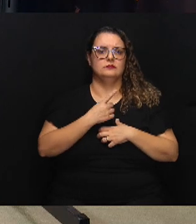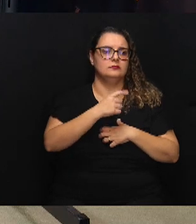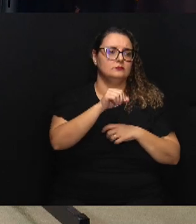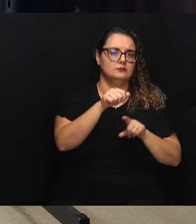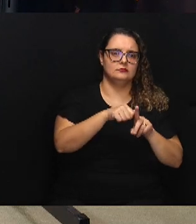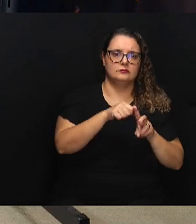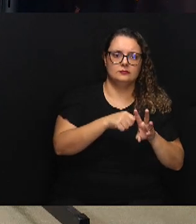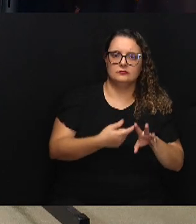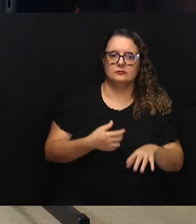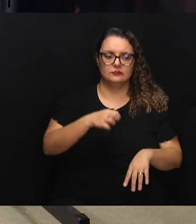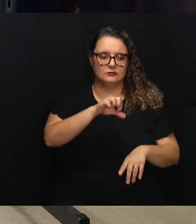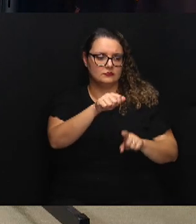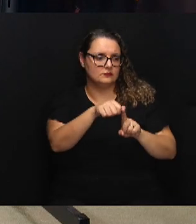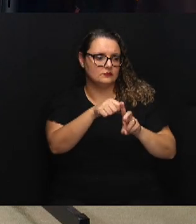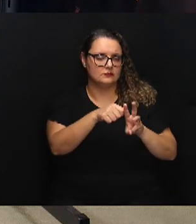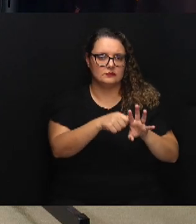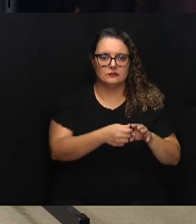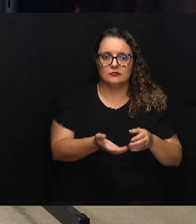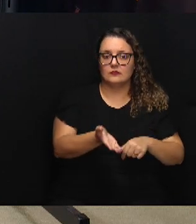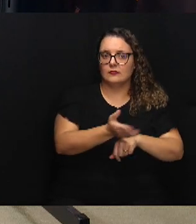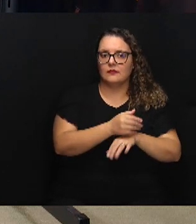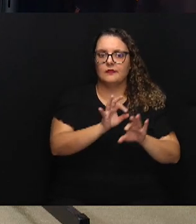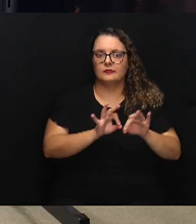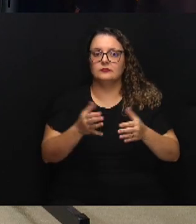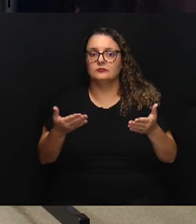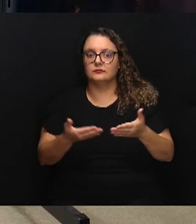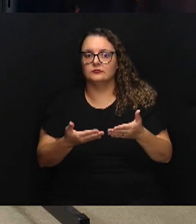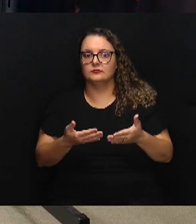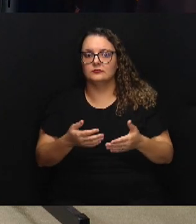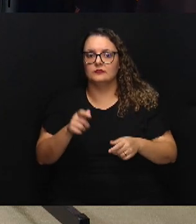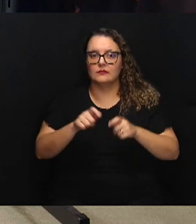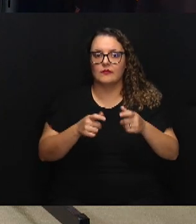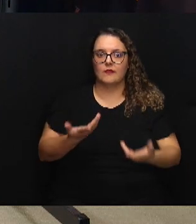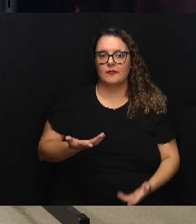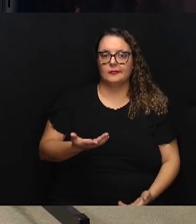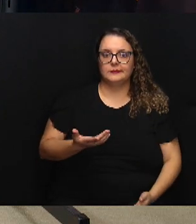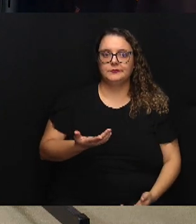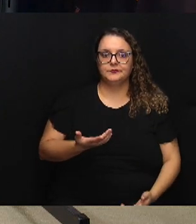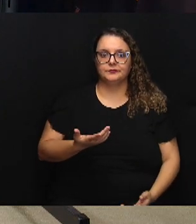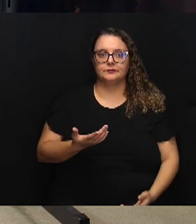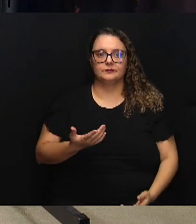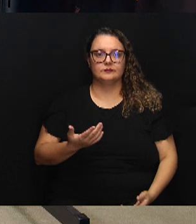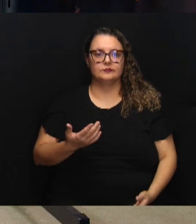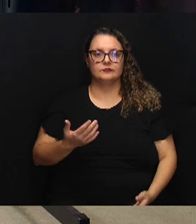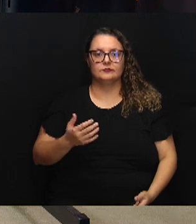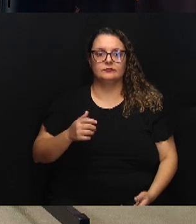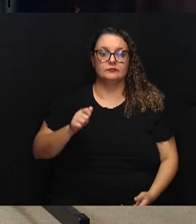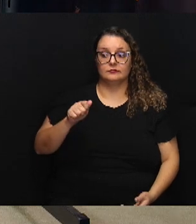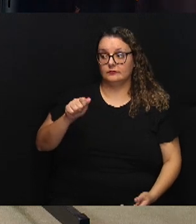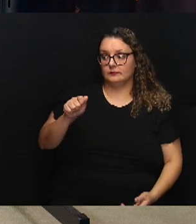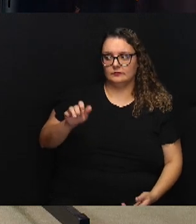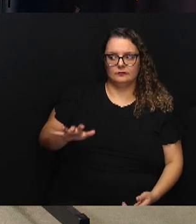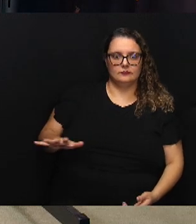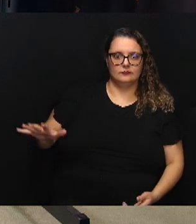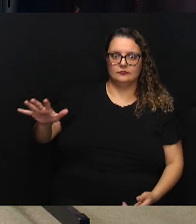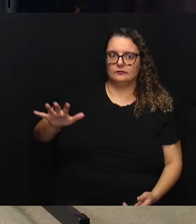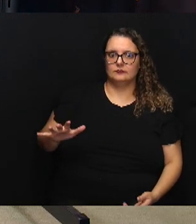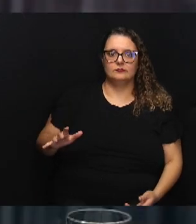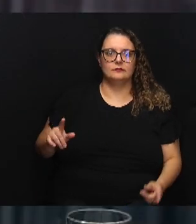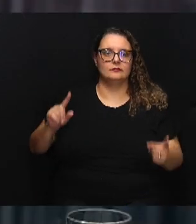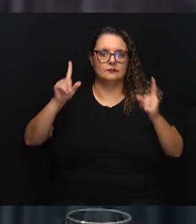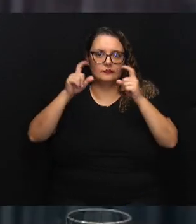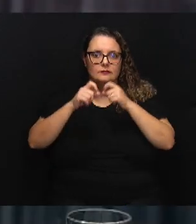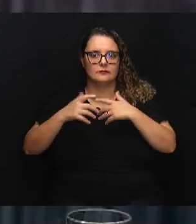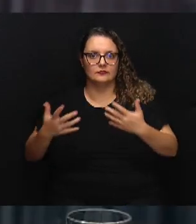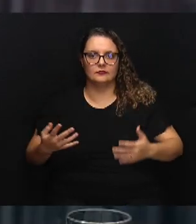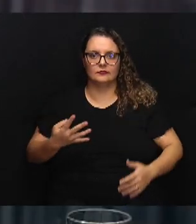meses, 9 meses de antecedência. Hoje, assim, a gente tem pessoas fechando uma Ásia, né, que é algo mais complexo,